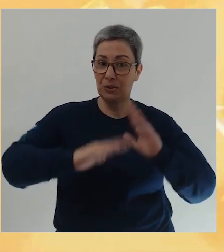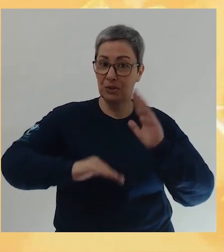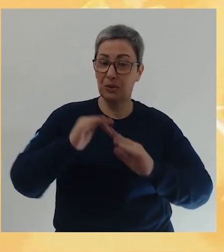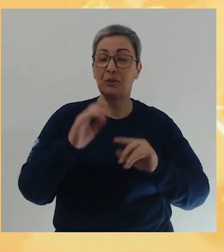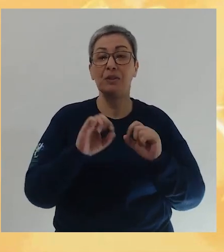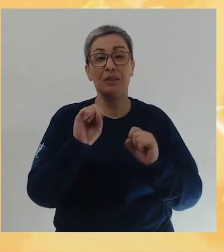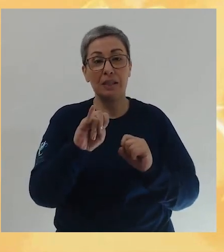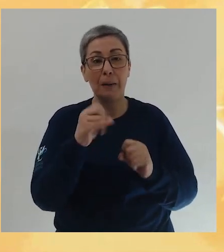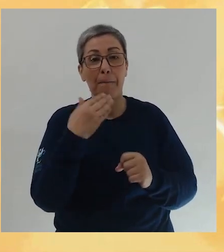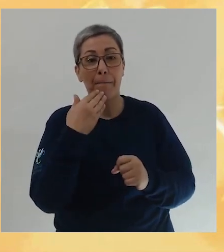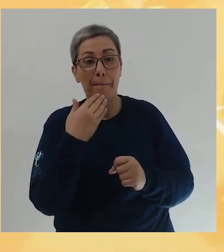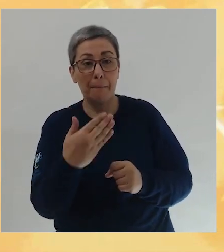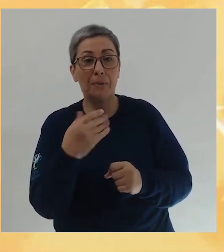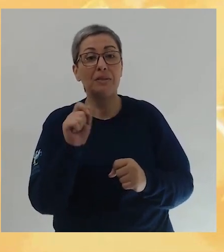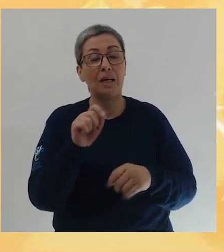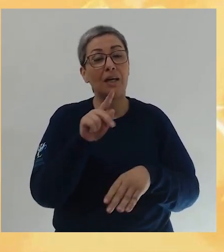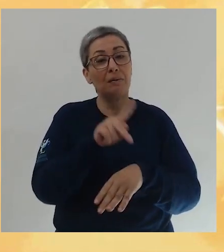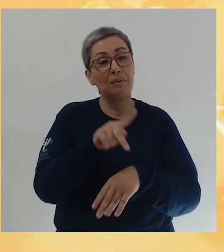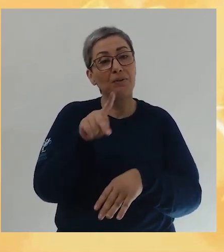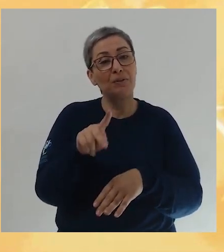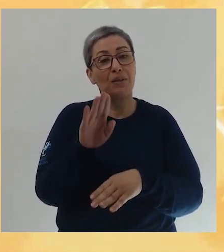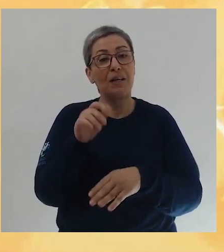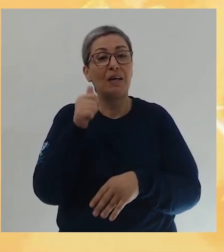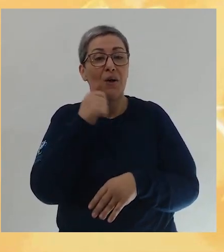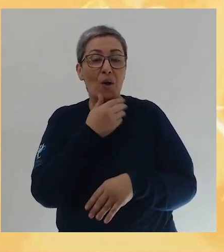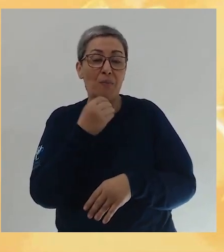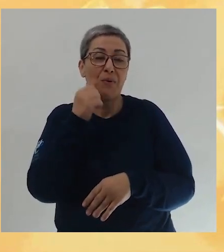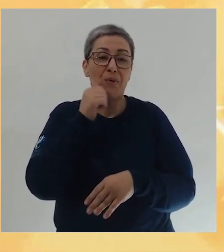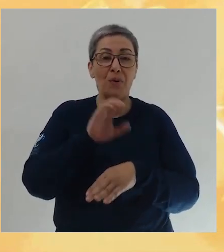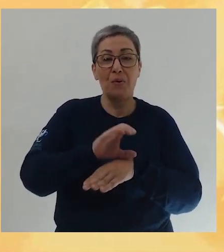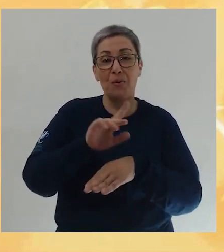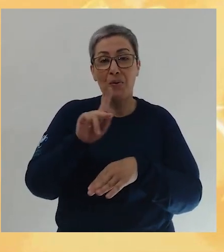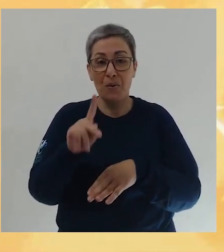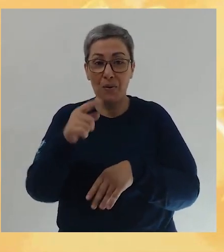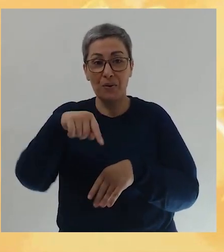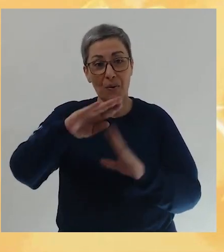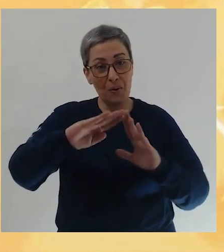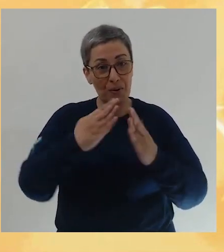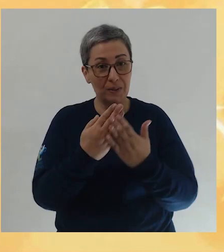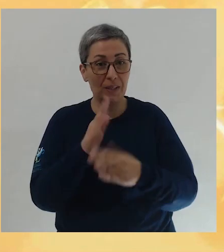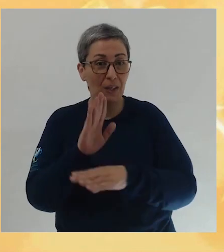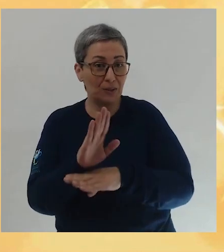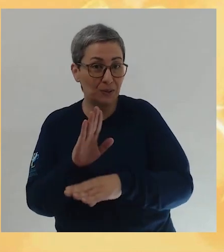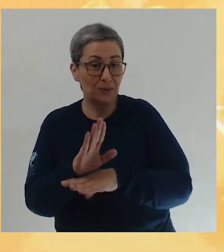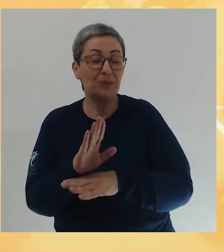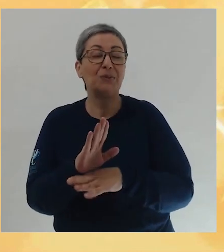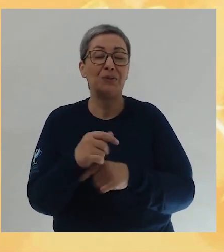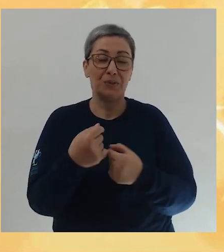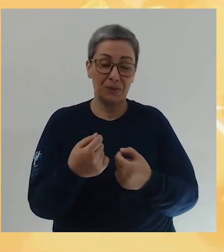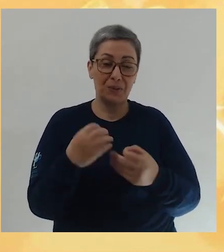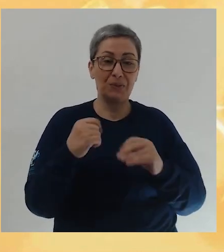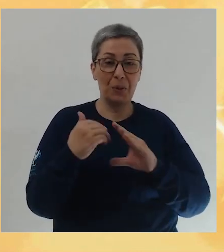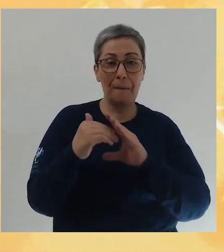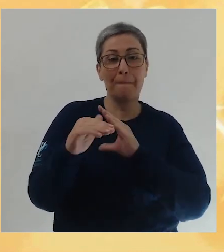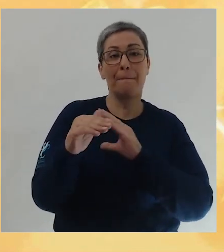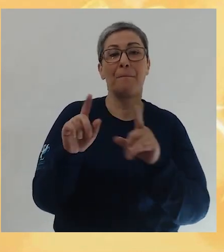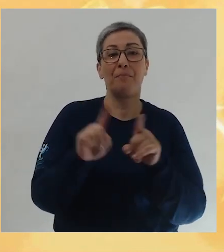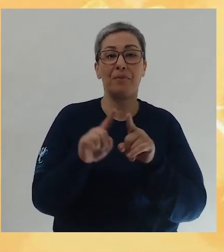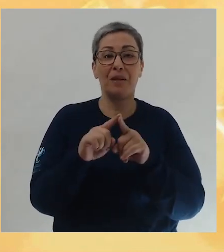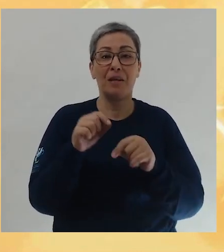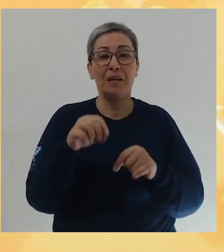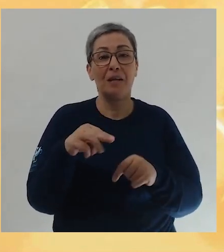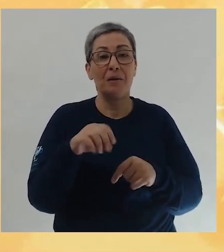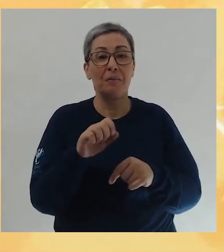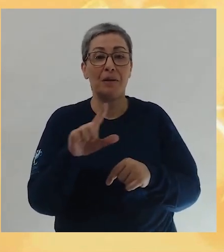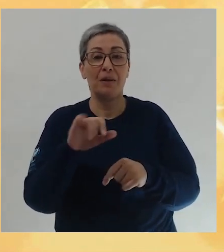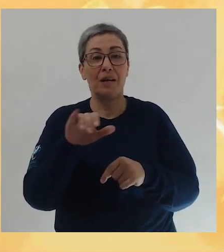gente a sua produção. Se precisar, solicite ajuda para o seu professor ou coordenador e a coordenadora da sua escola para realizar o